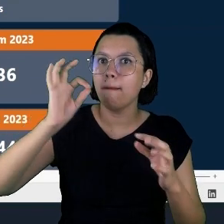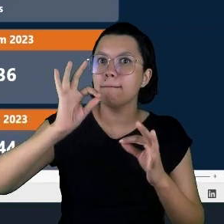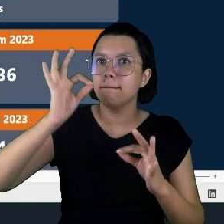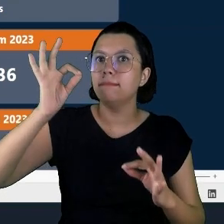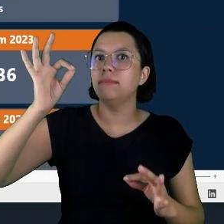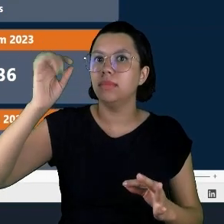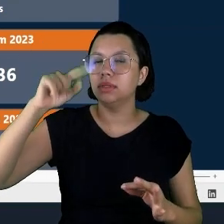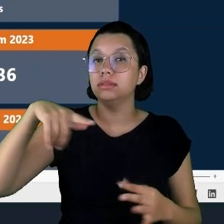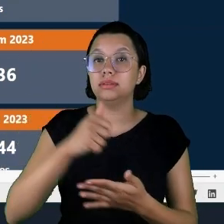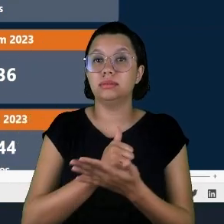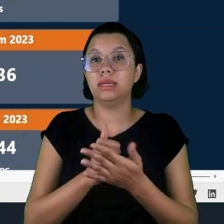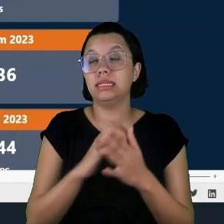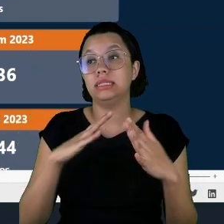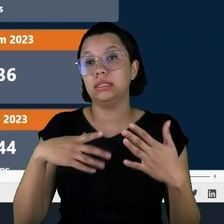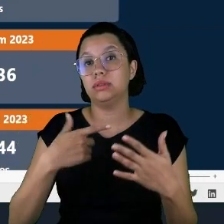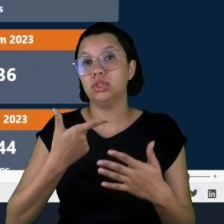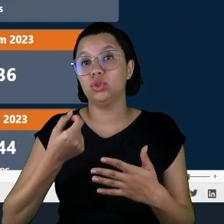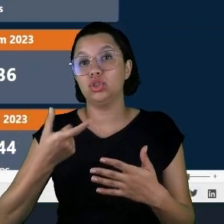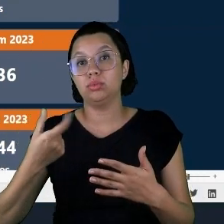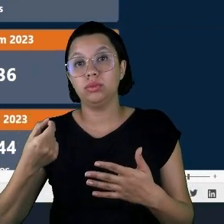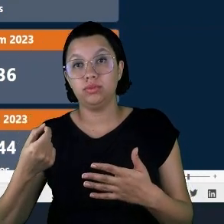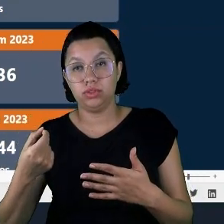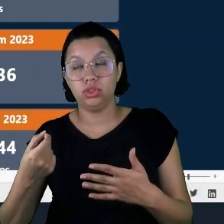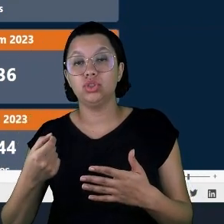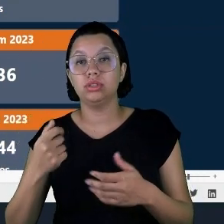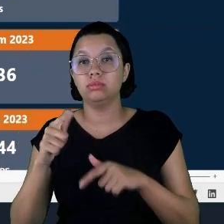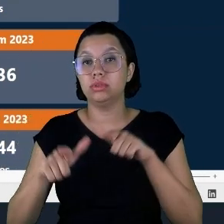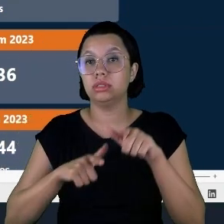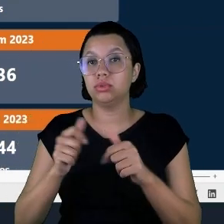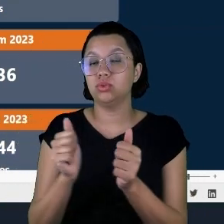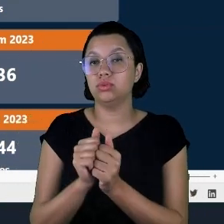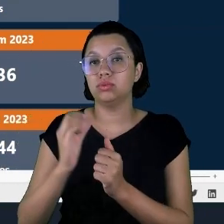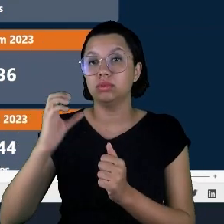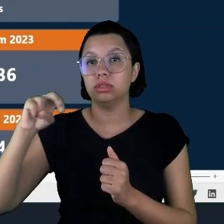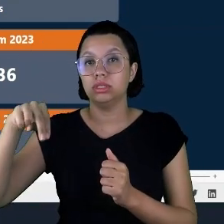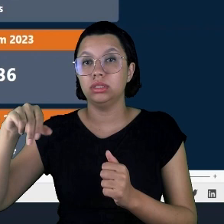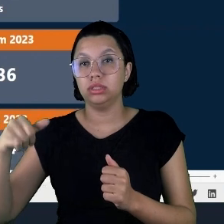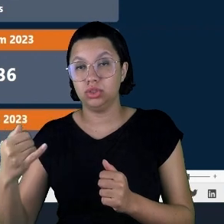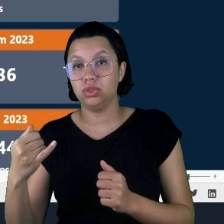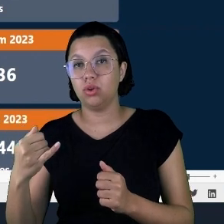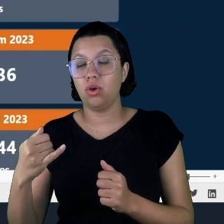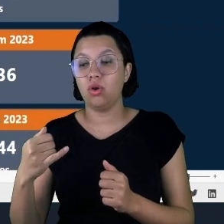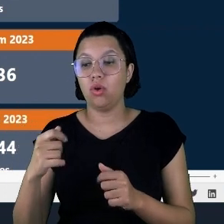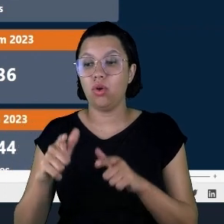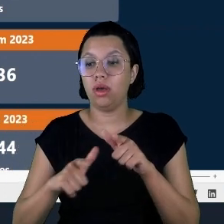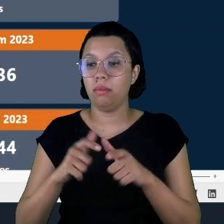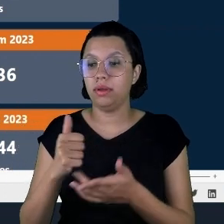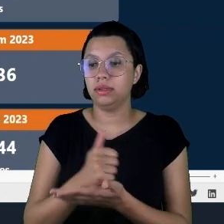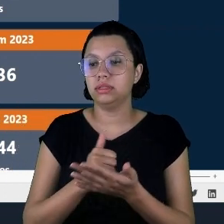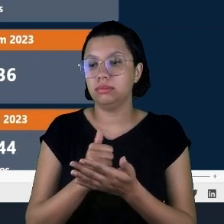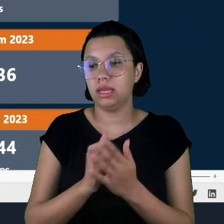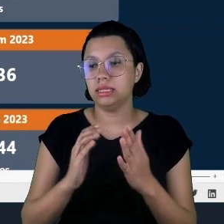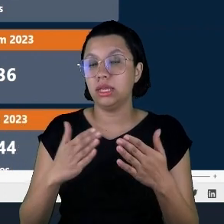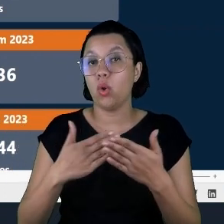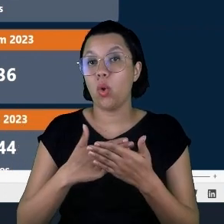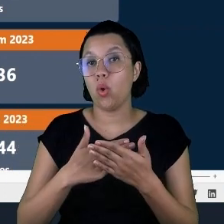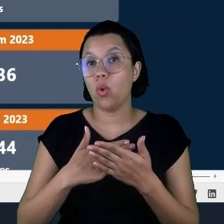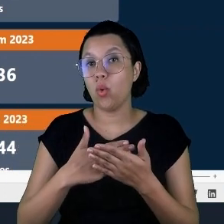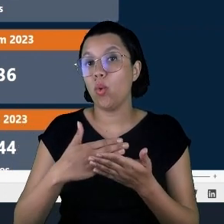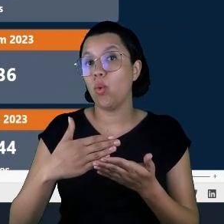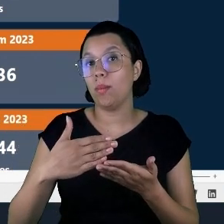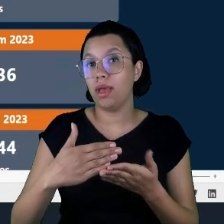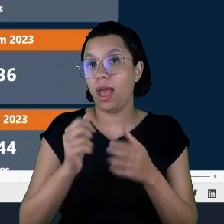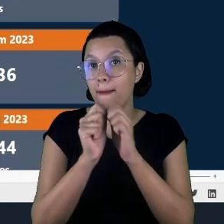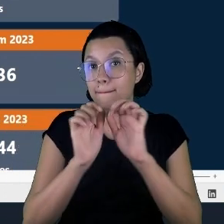nós, desde 2020, nós estamos trabalhando com o CNJ aí na construção dessa base, e do ano passado eles passaram a publicar